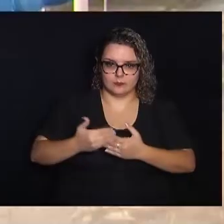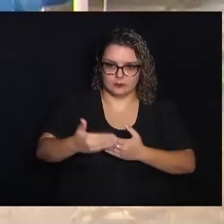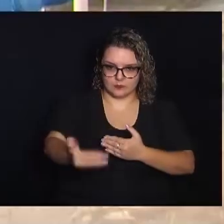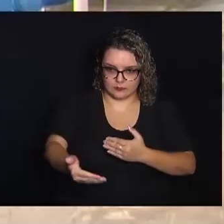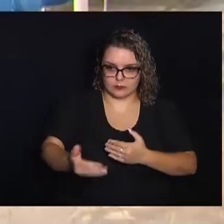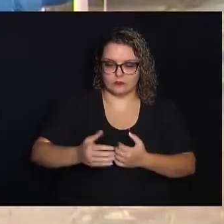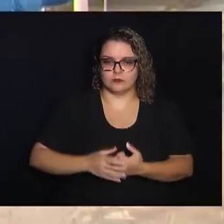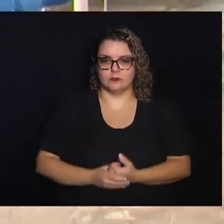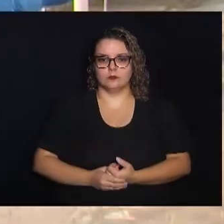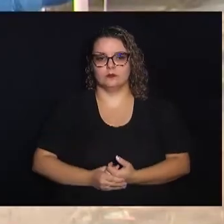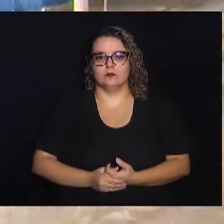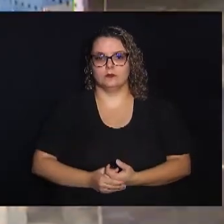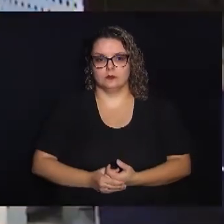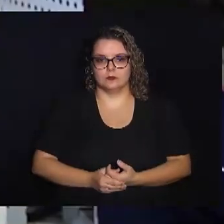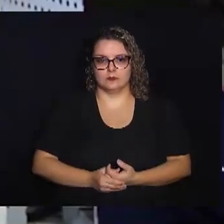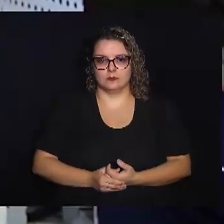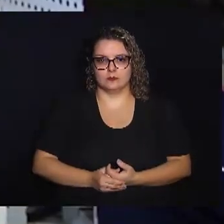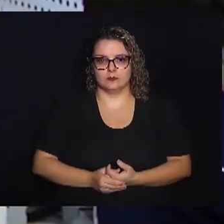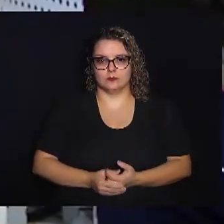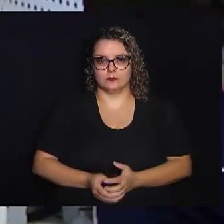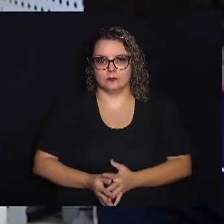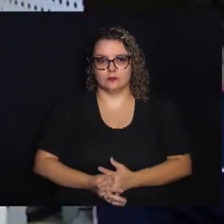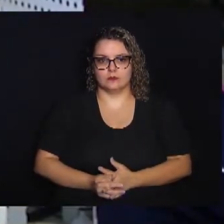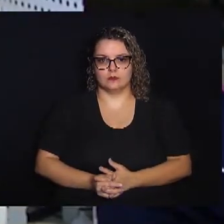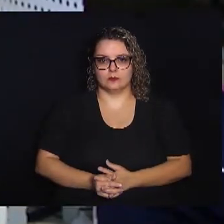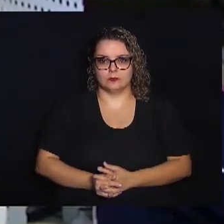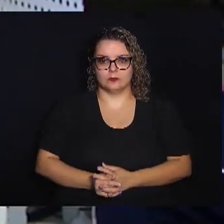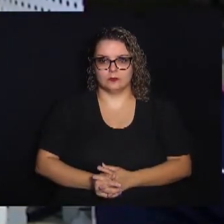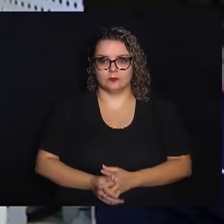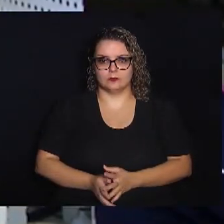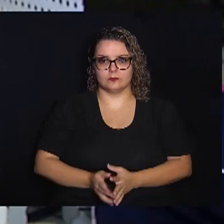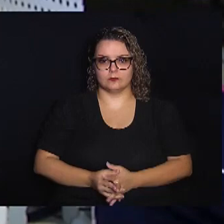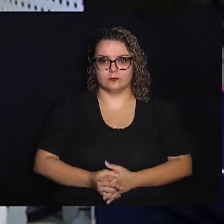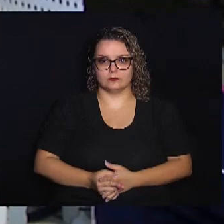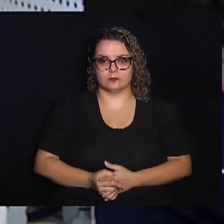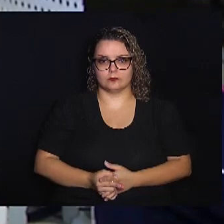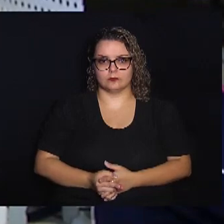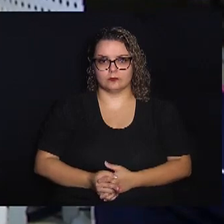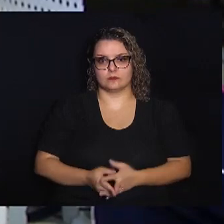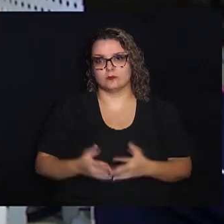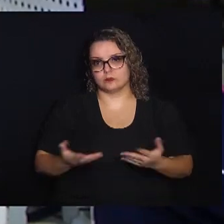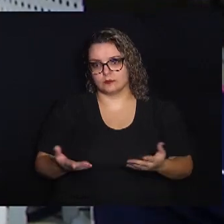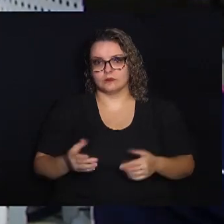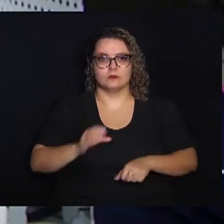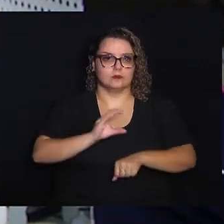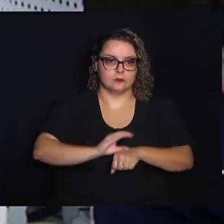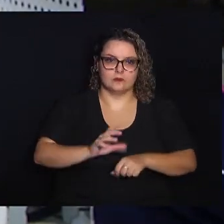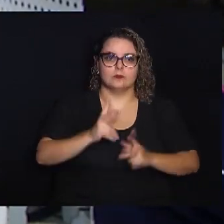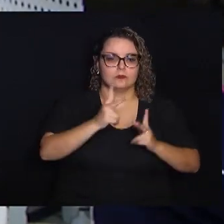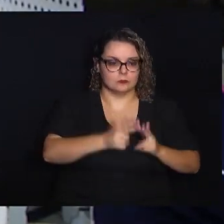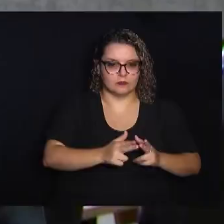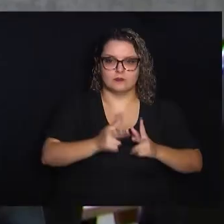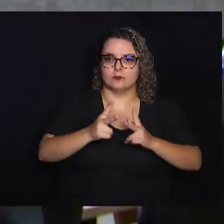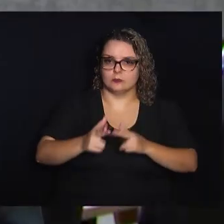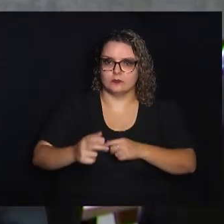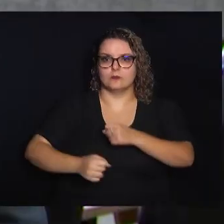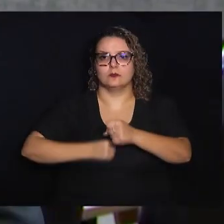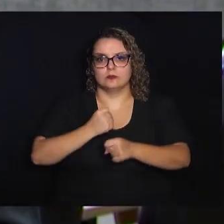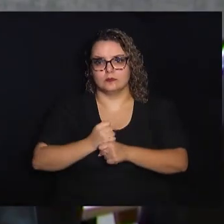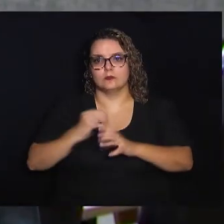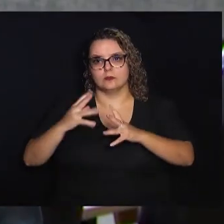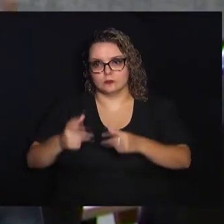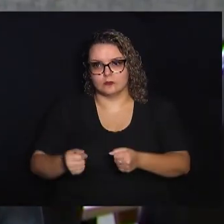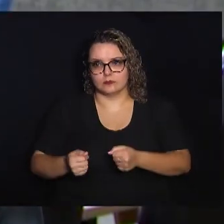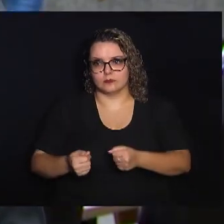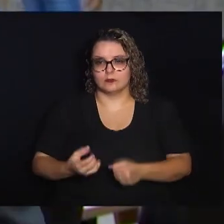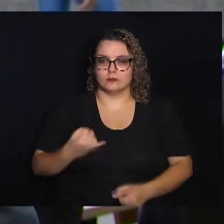subsequentes. E não é razoável que você faça o mesmo curso todos os anos, né? Então, se